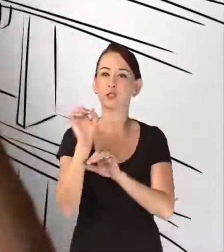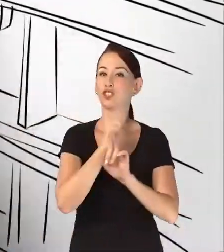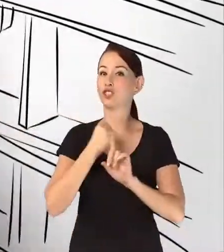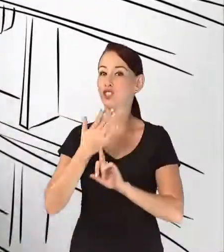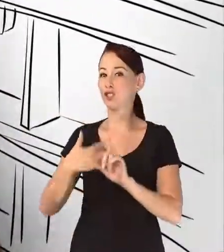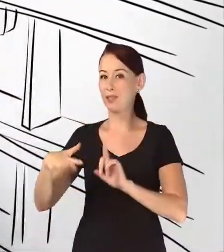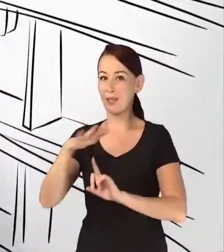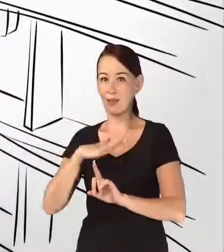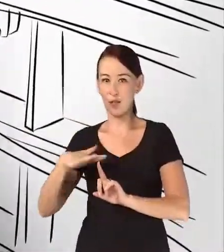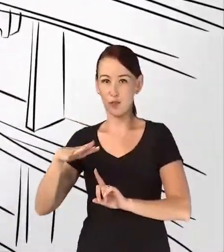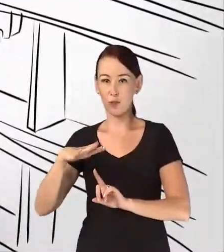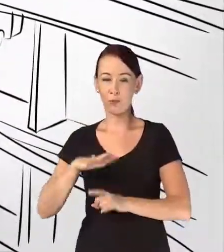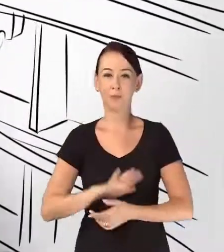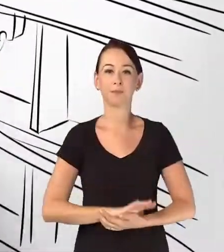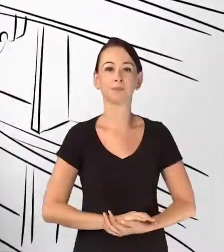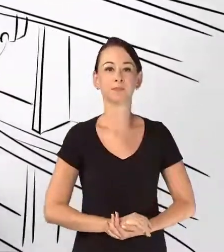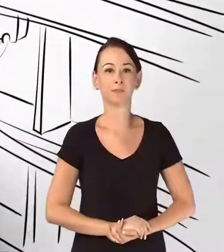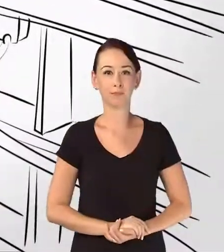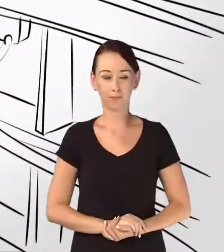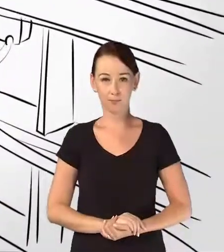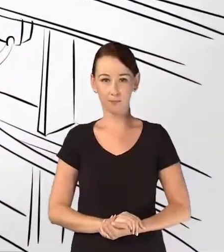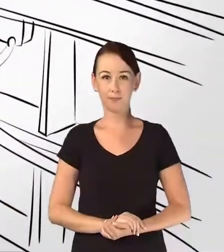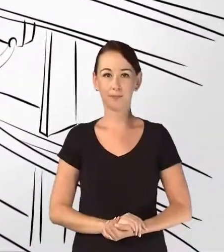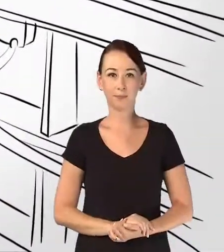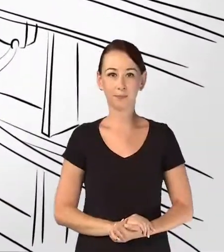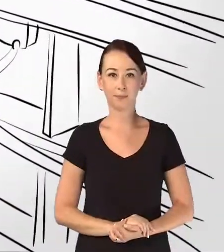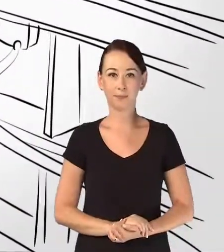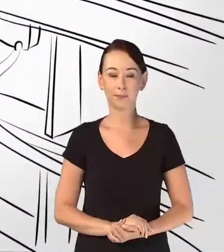importantes serviços à sociedade.